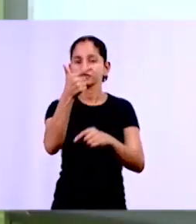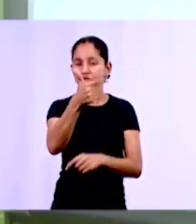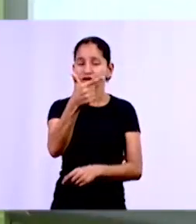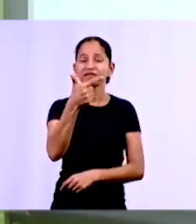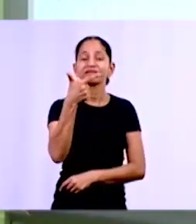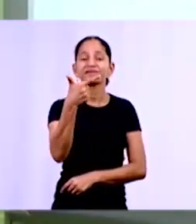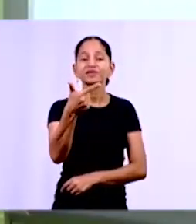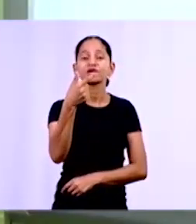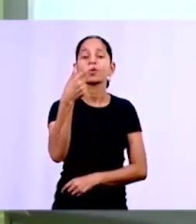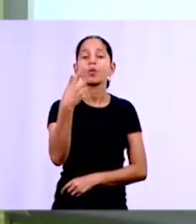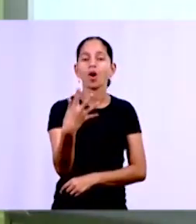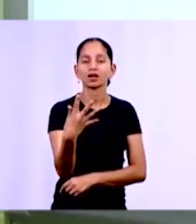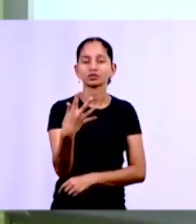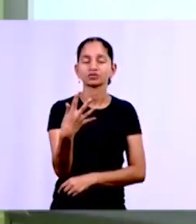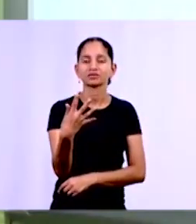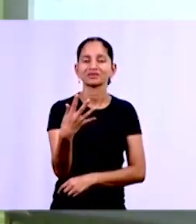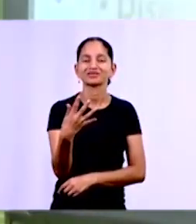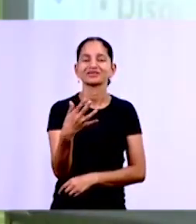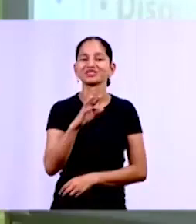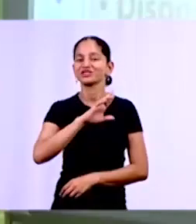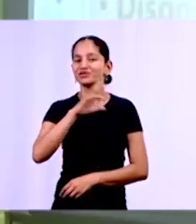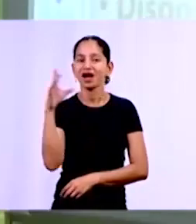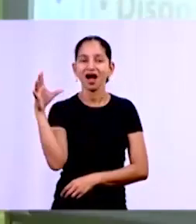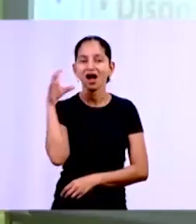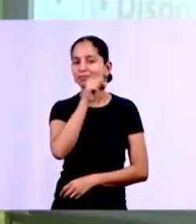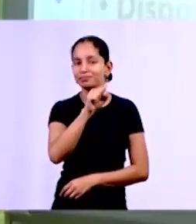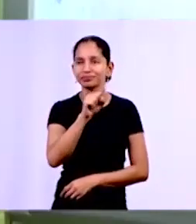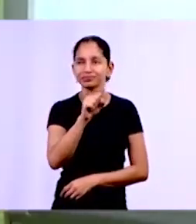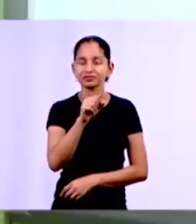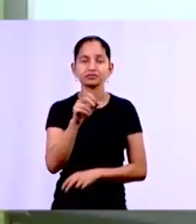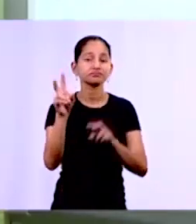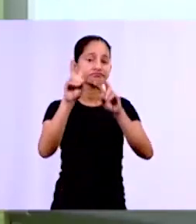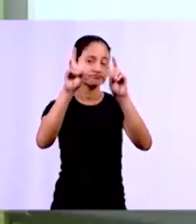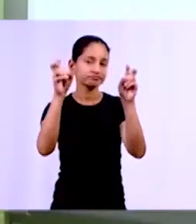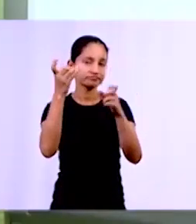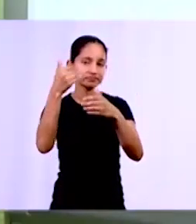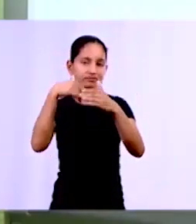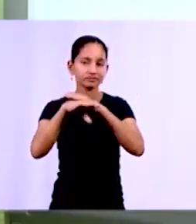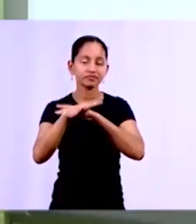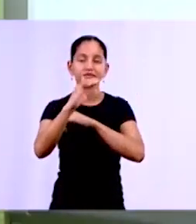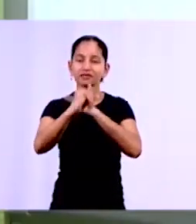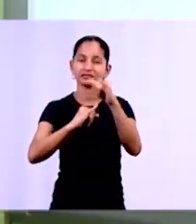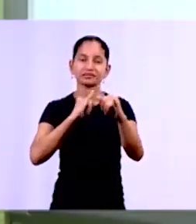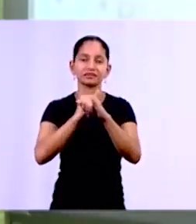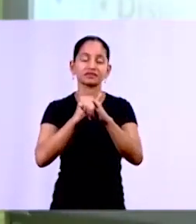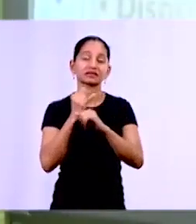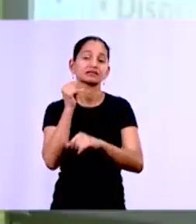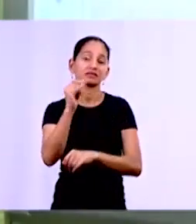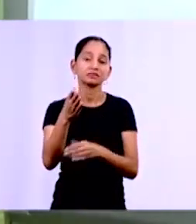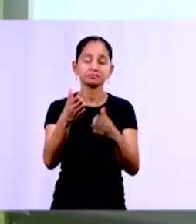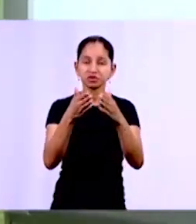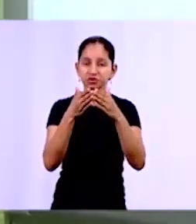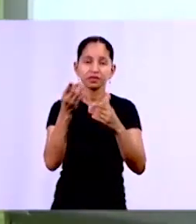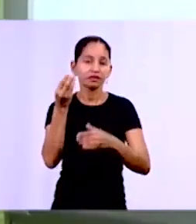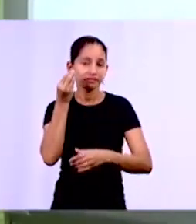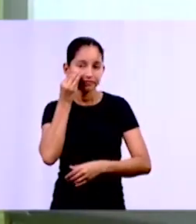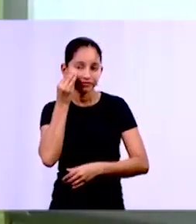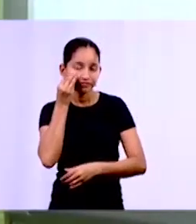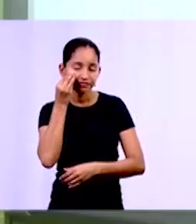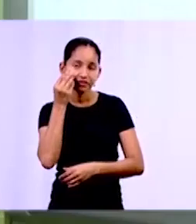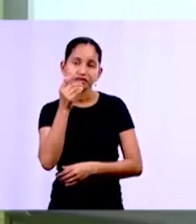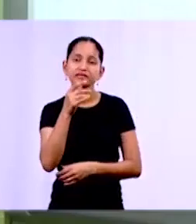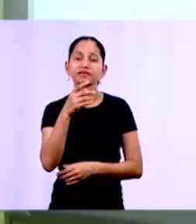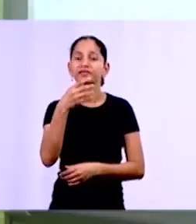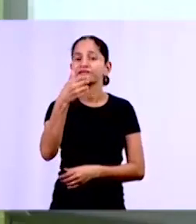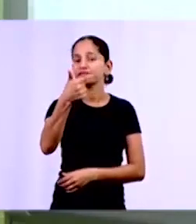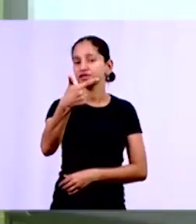dizer, eu tenho 24 processadores, né, núcleos virtuais dentro do meu computador. Se eu for pedir para verificar o número de processadores, vai